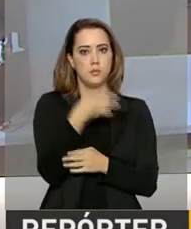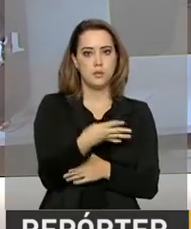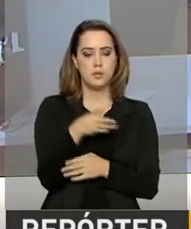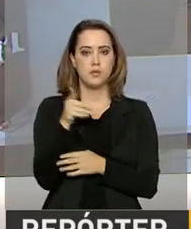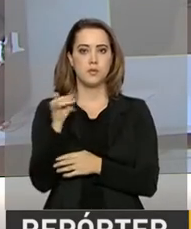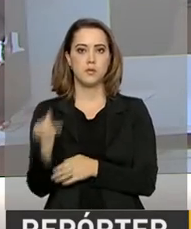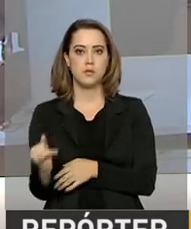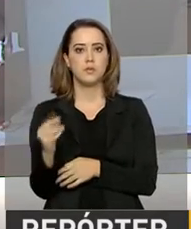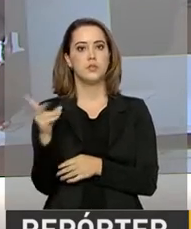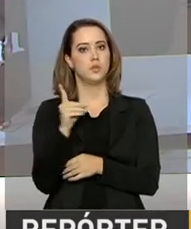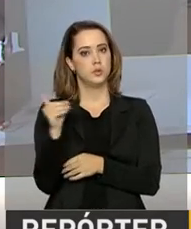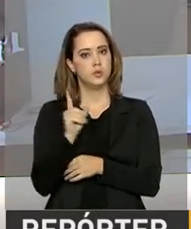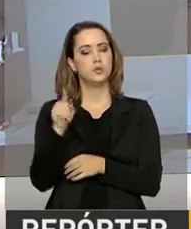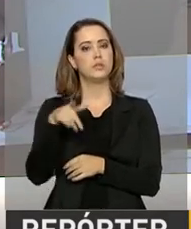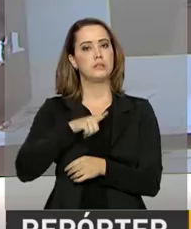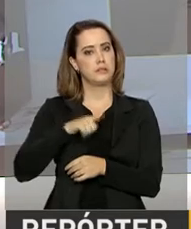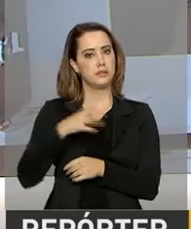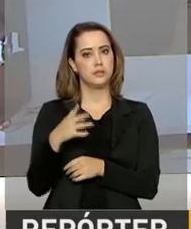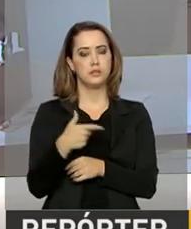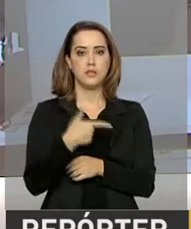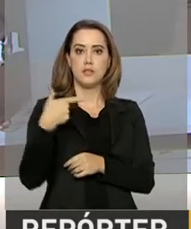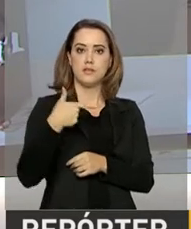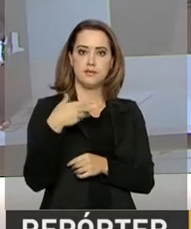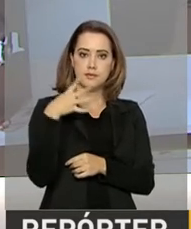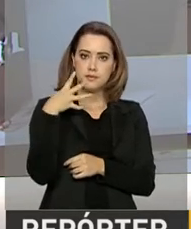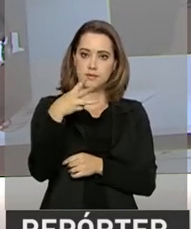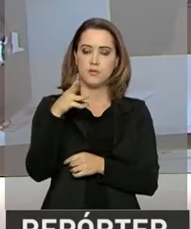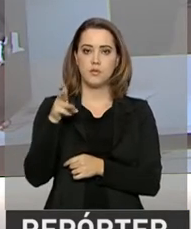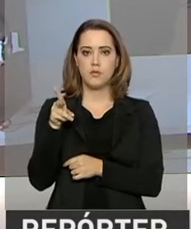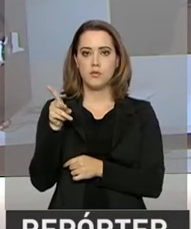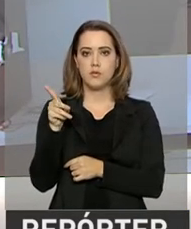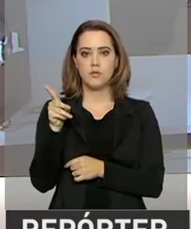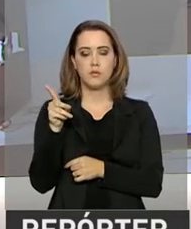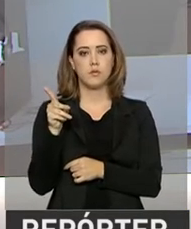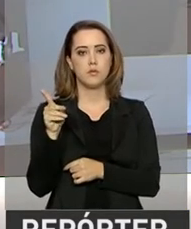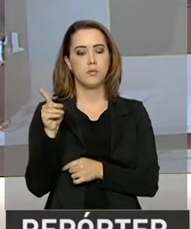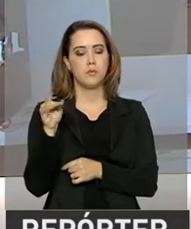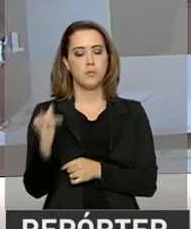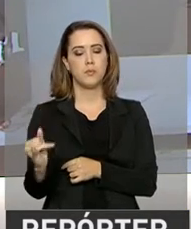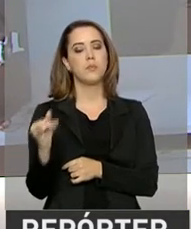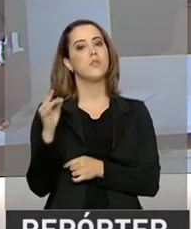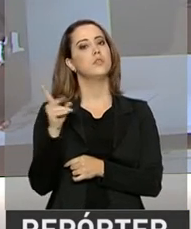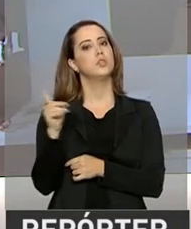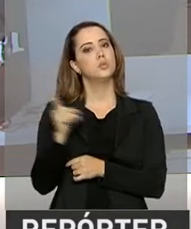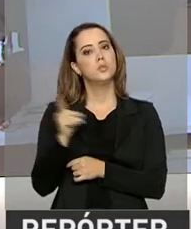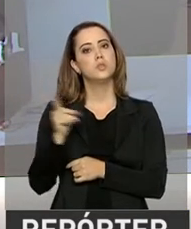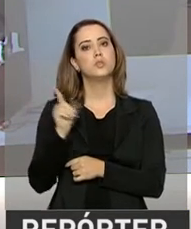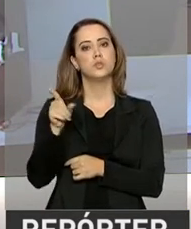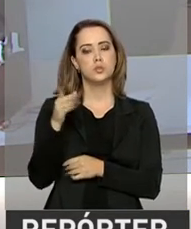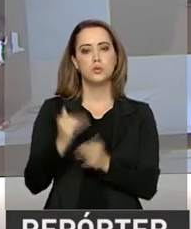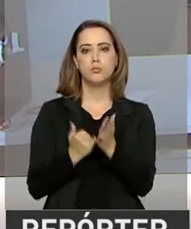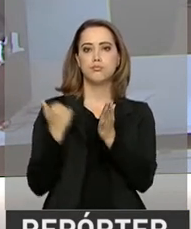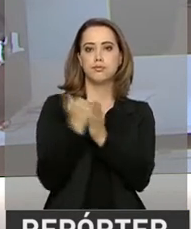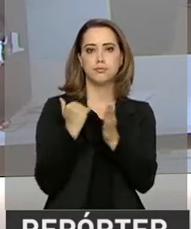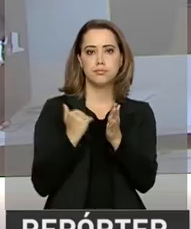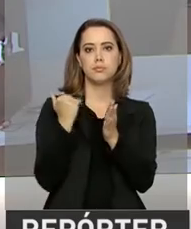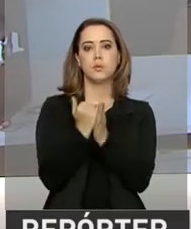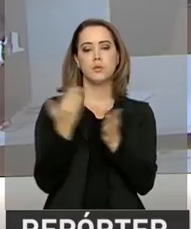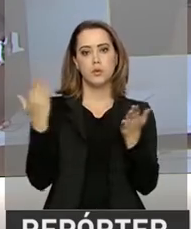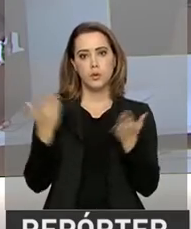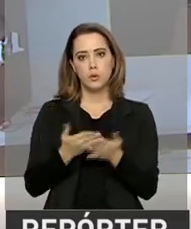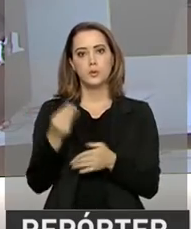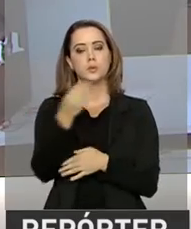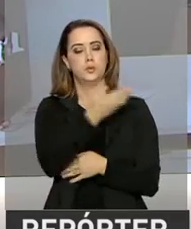agora um superávit de 23 bilhões de dólares os dados foram divulgados hoje pelo ministério da indústria comércio